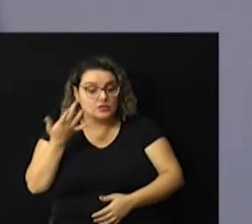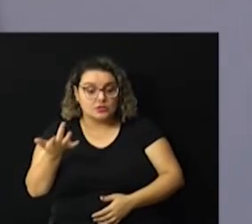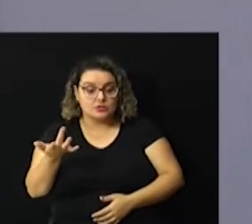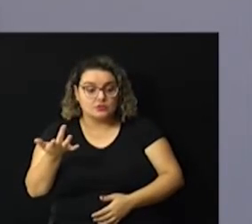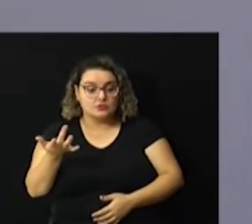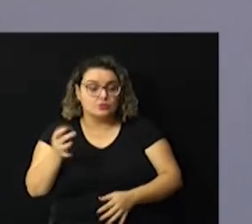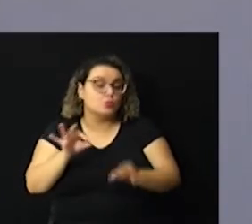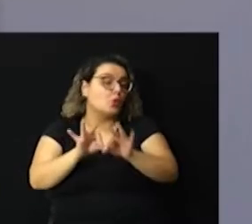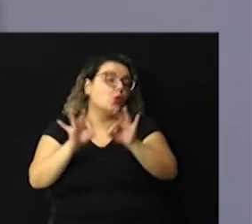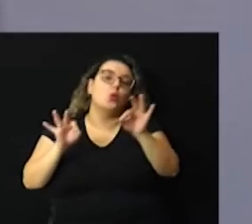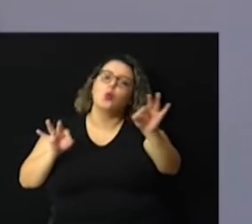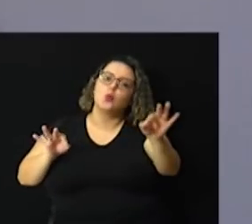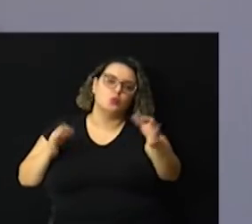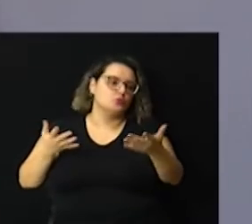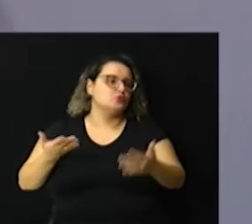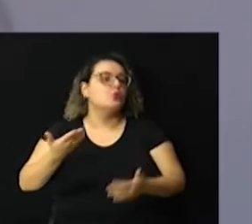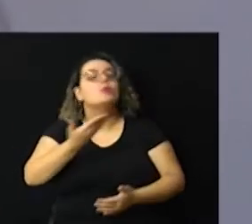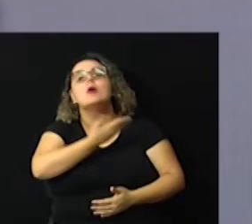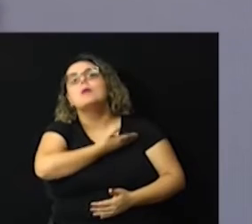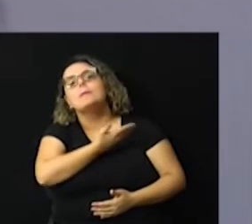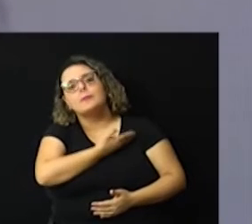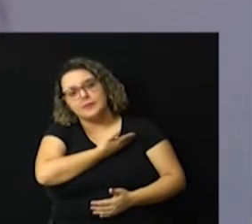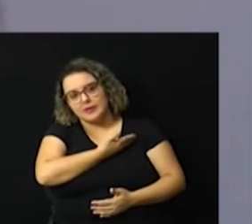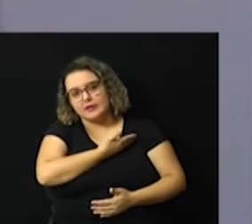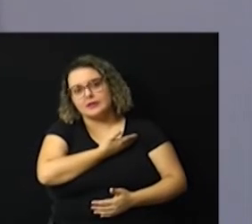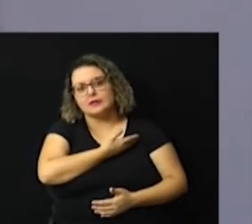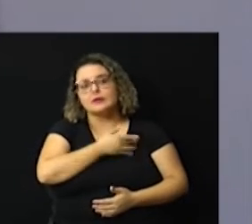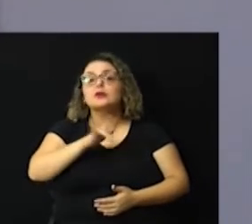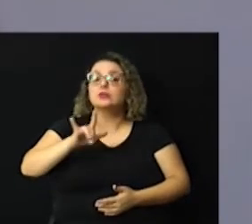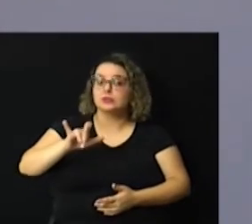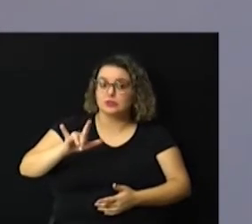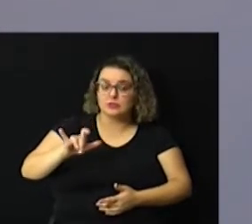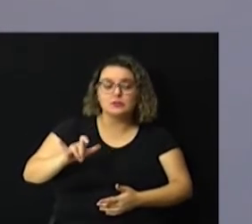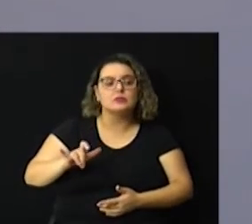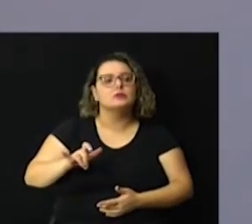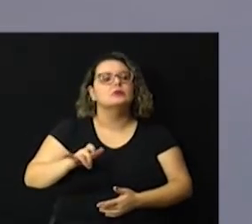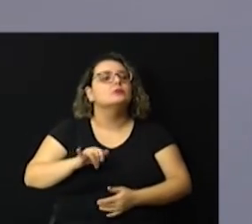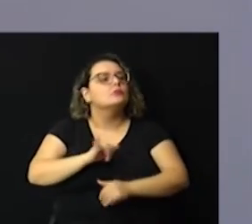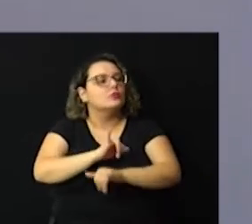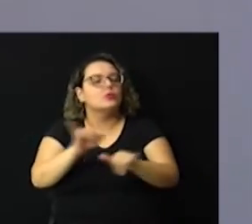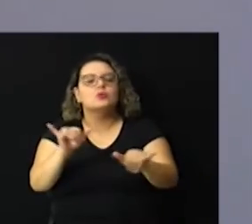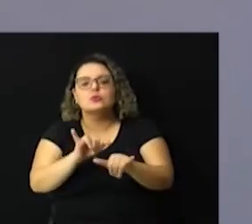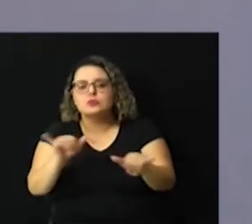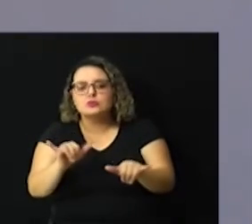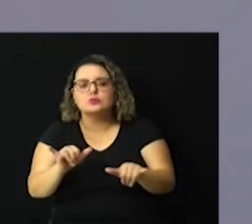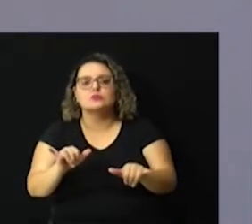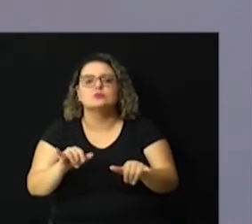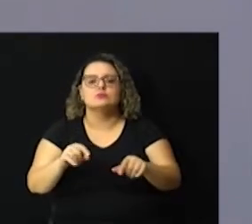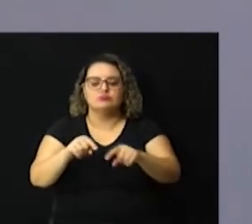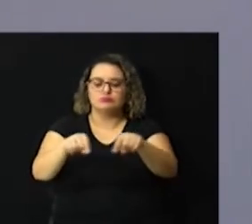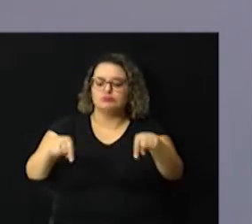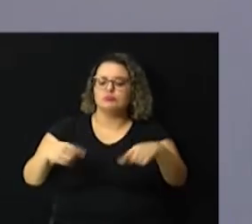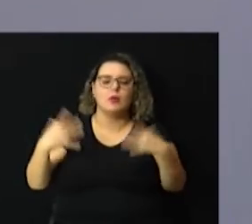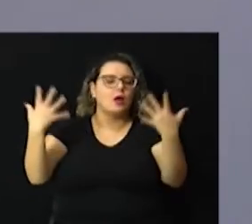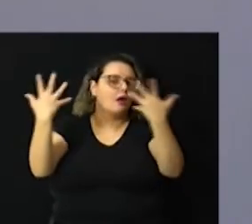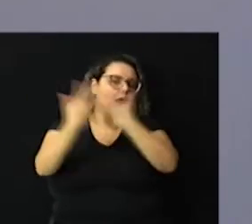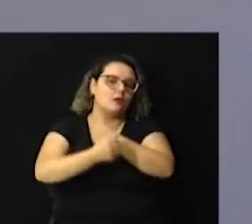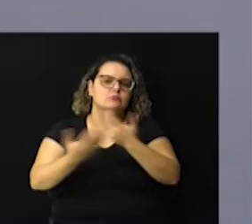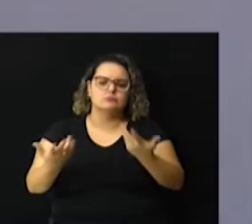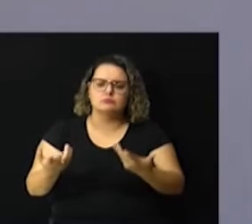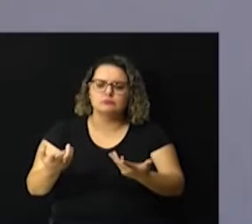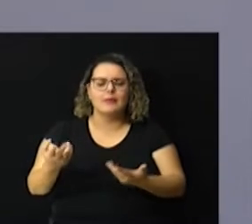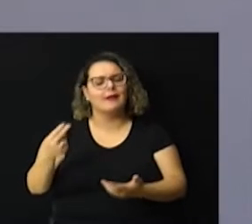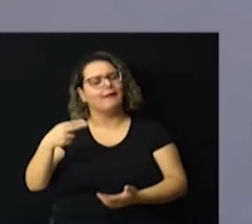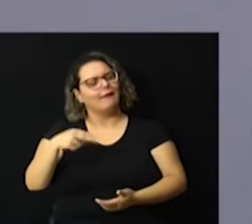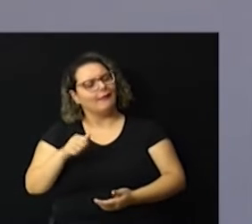bastante distante. Foi uma amiga minha, numa postagem que eu fiz no Instagram sobre as capas dos cadernos, que ficaram belíssimas, e ela falou: Nath,